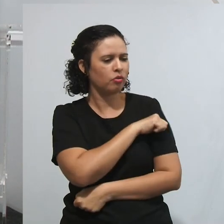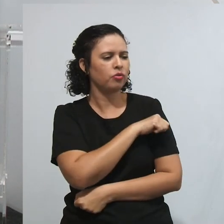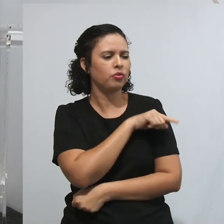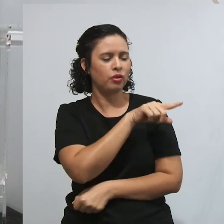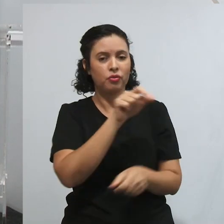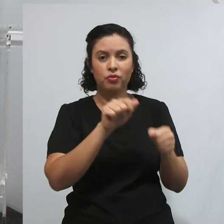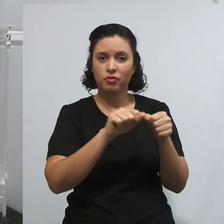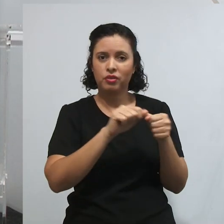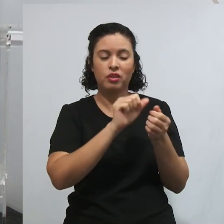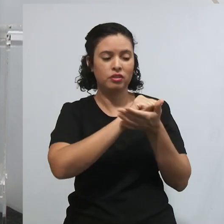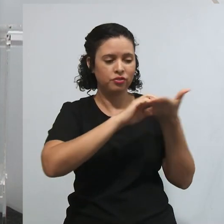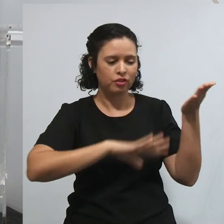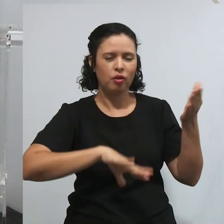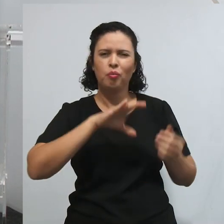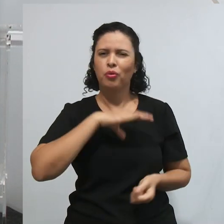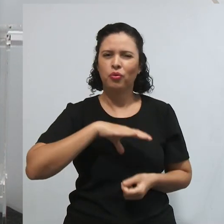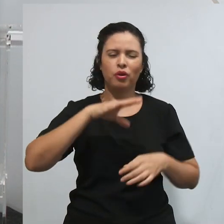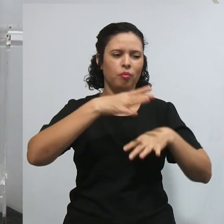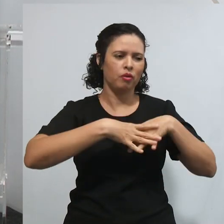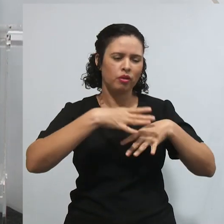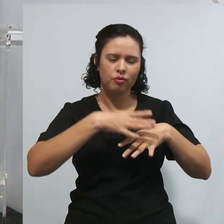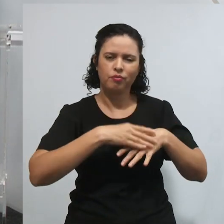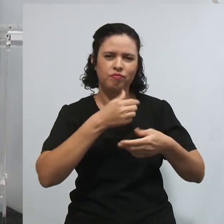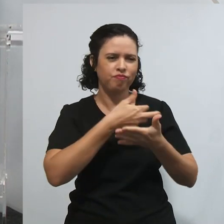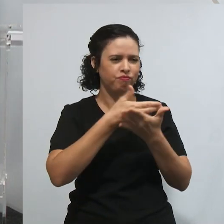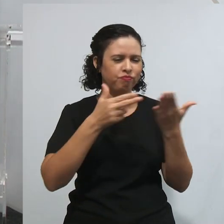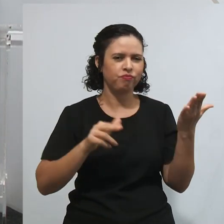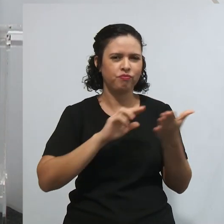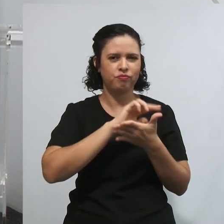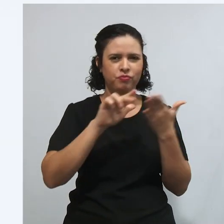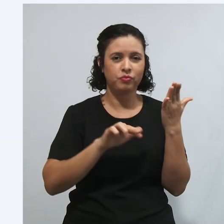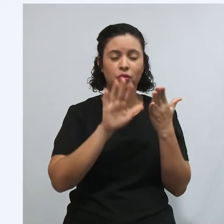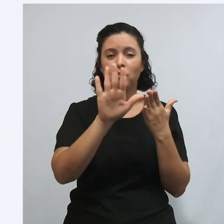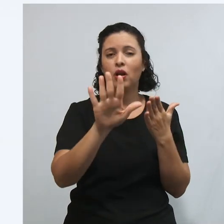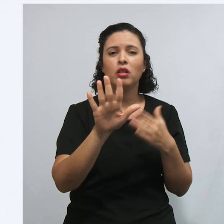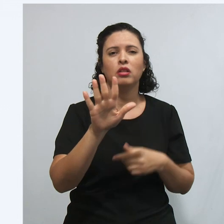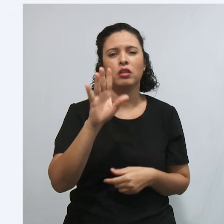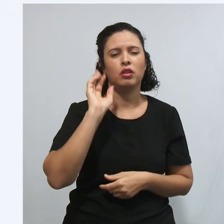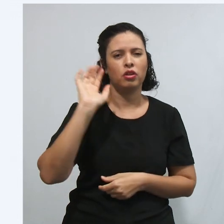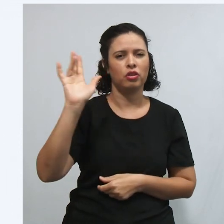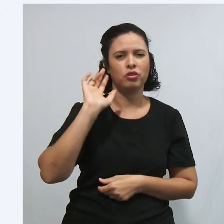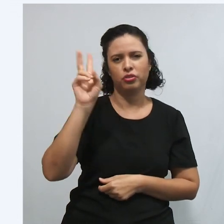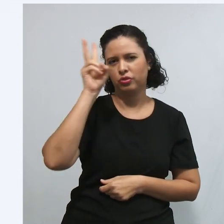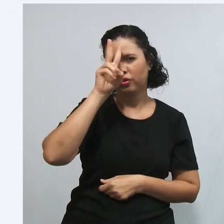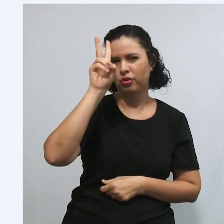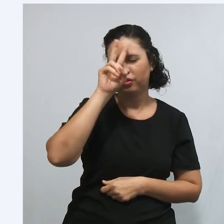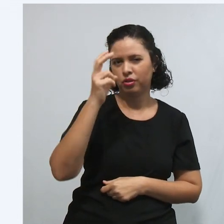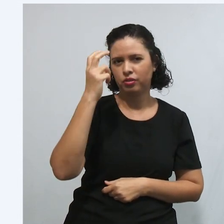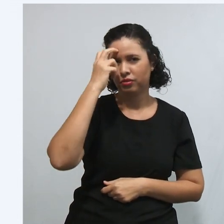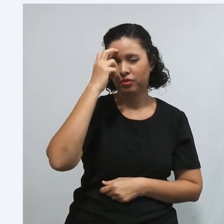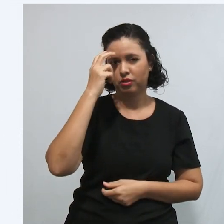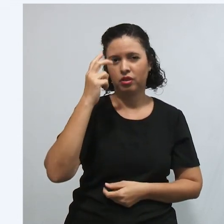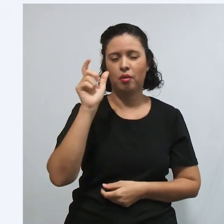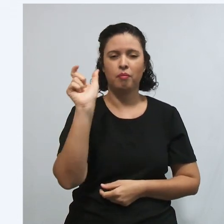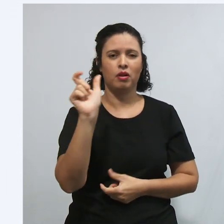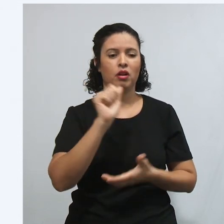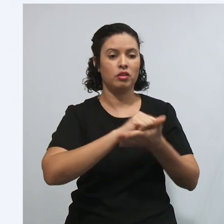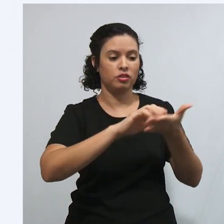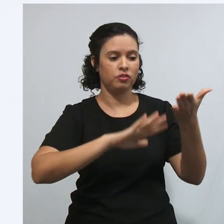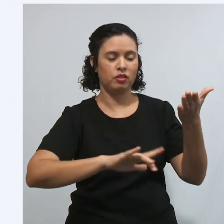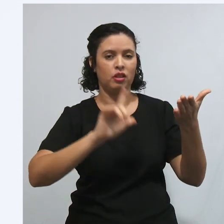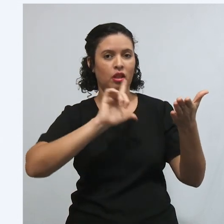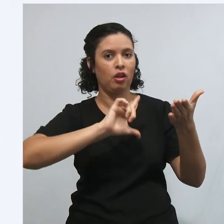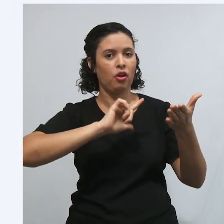tal atividade na aula de português, na aula de matemática. Mas para a teoria histórico-cultural, a palavra atividade, ela ganha uma